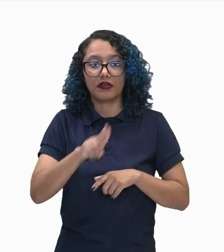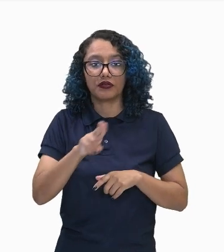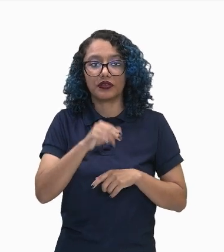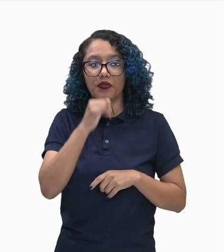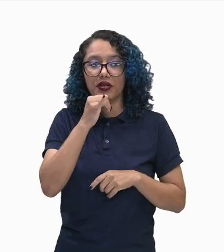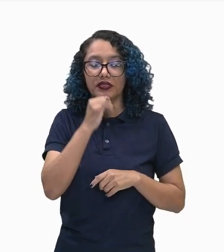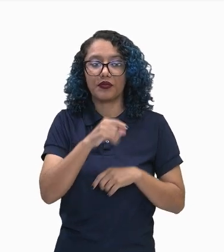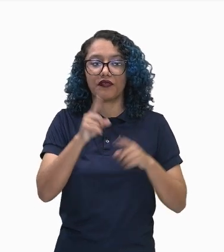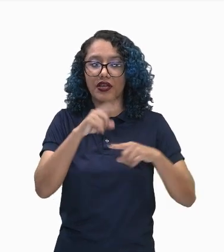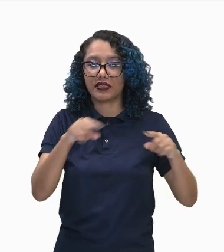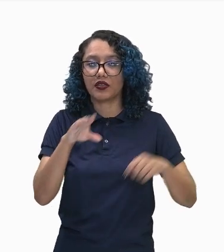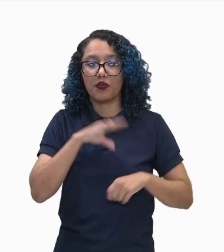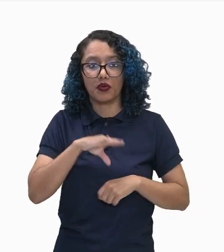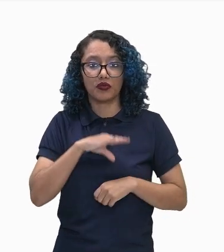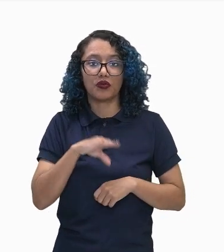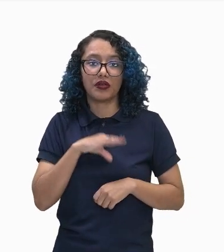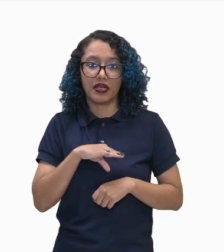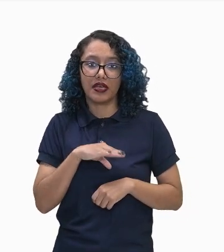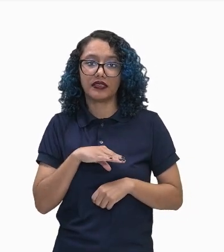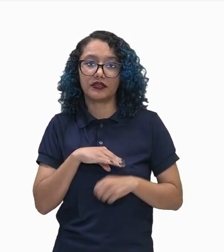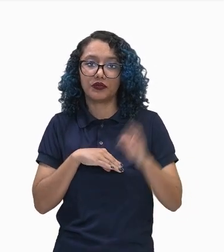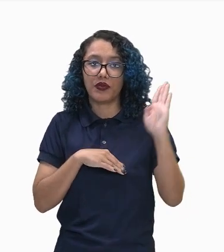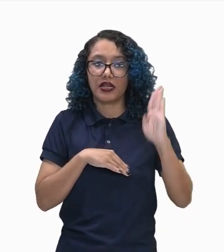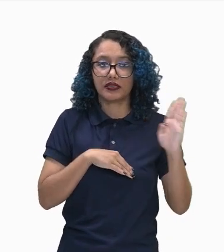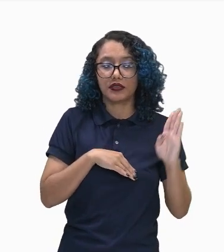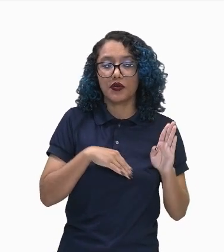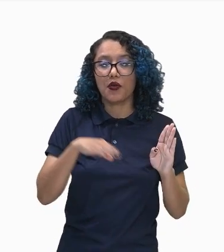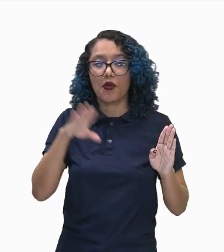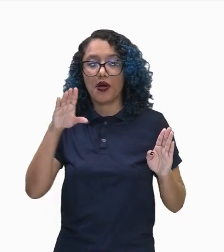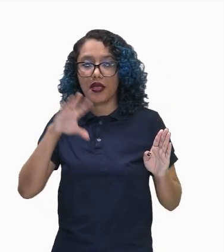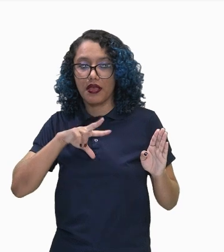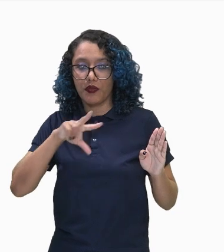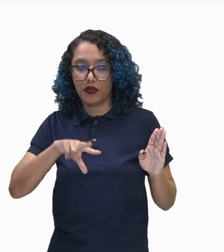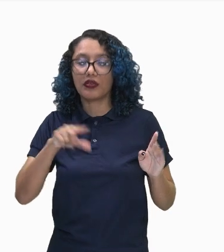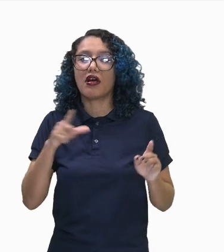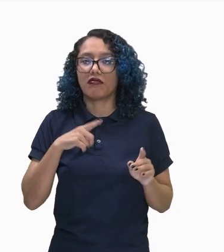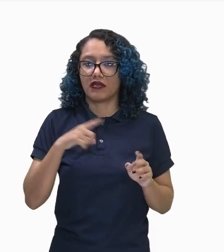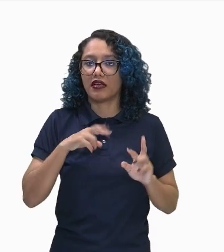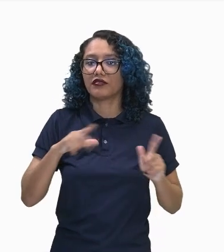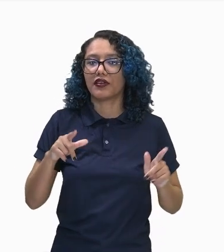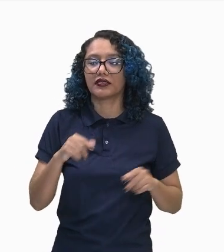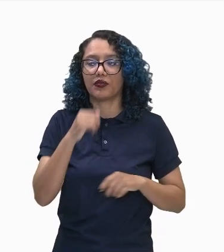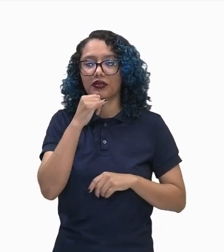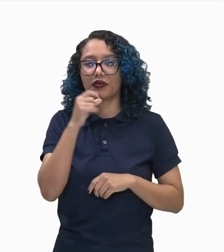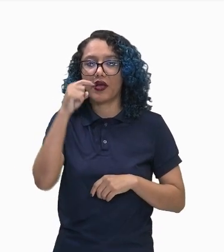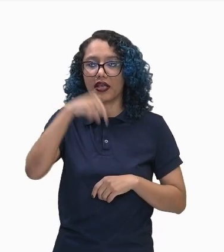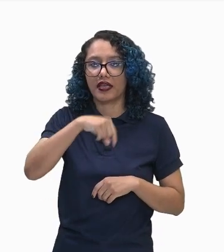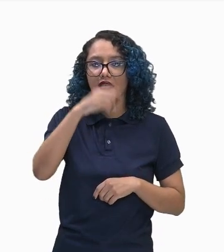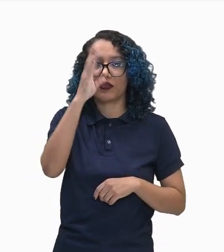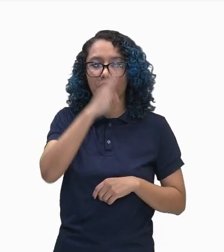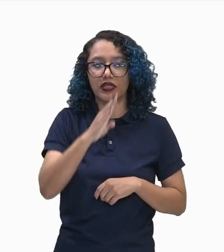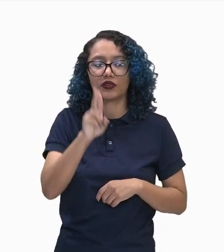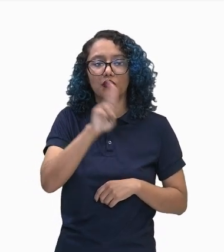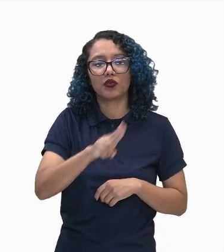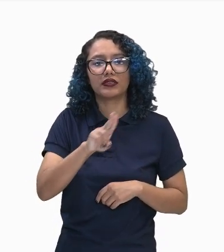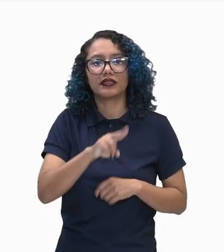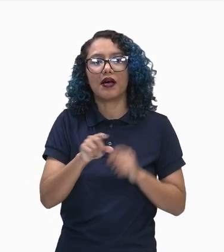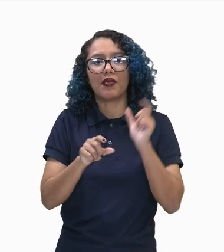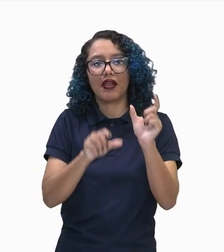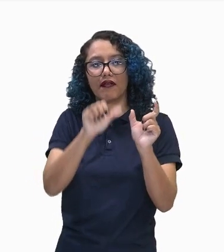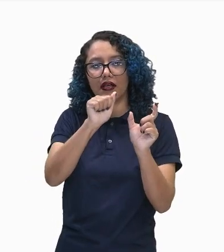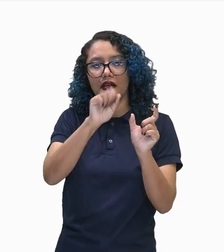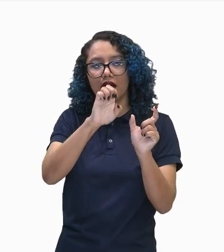na língua portuguesa falada no Brasil e Portugal. Observe, aqui no Brasil nós falamos aeromoça. Lá